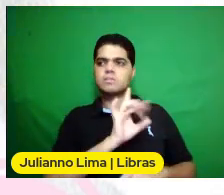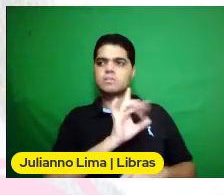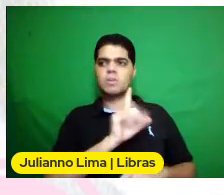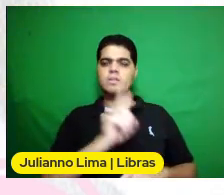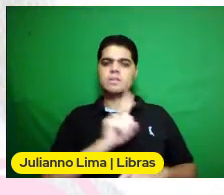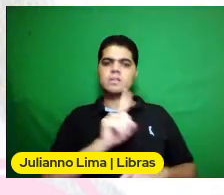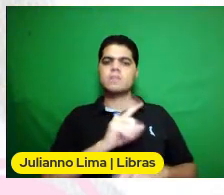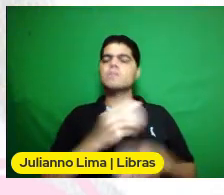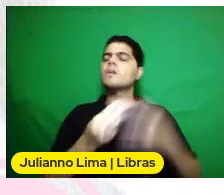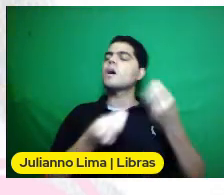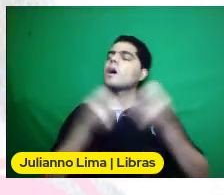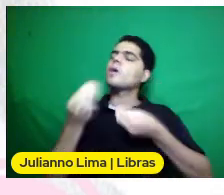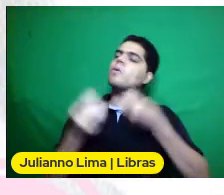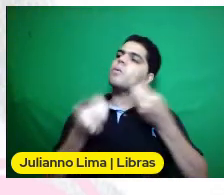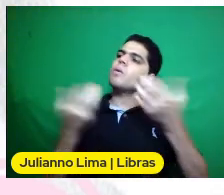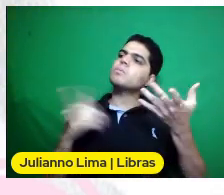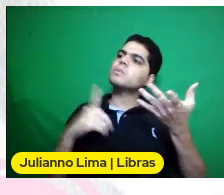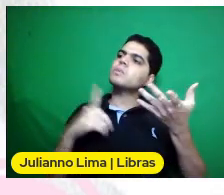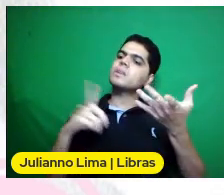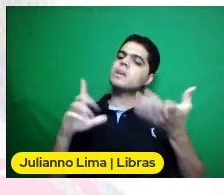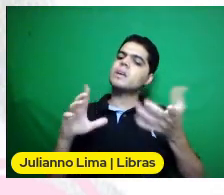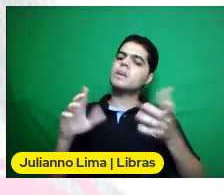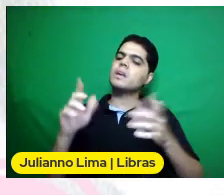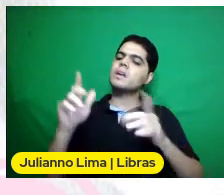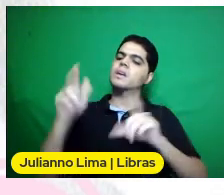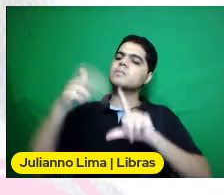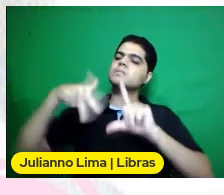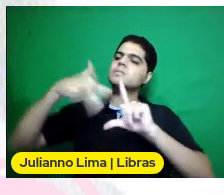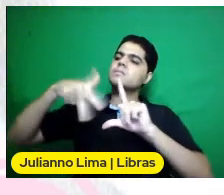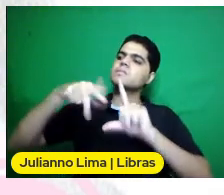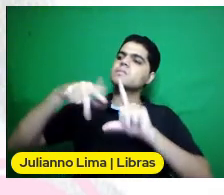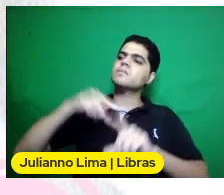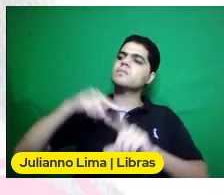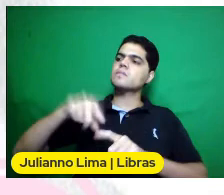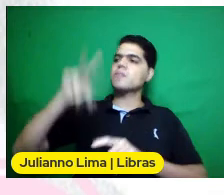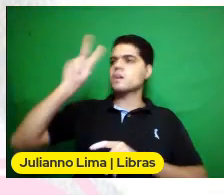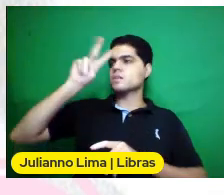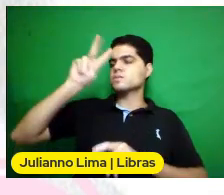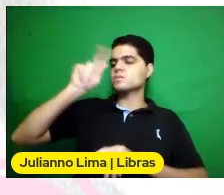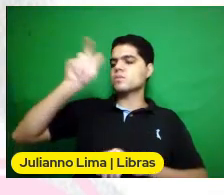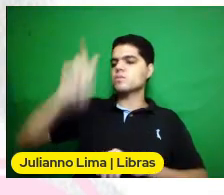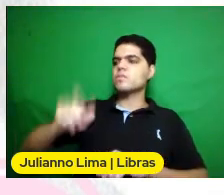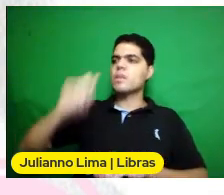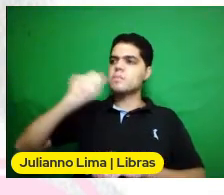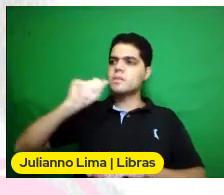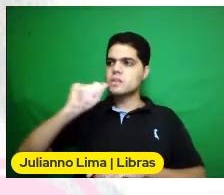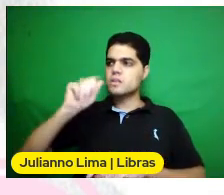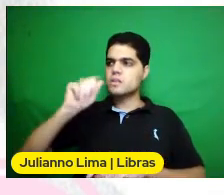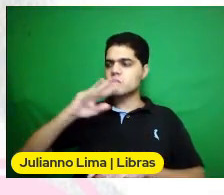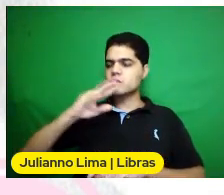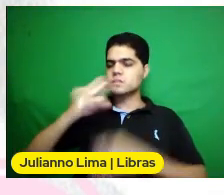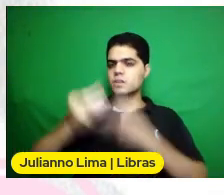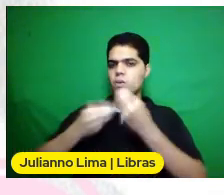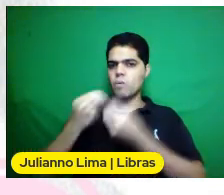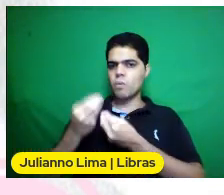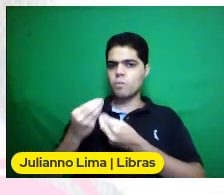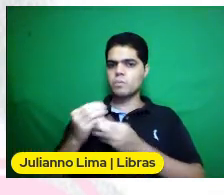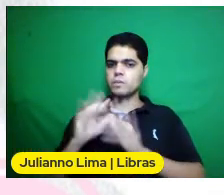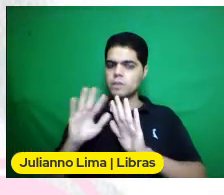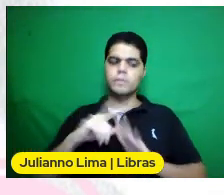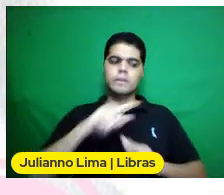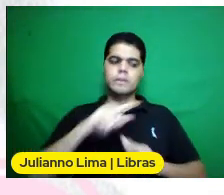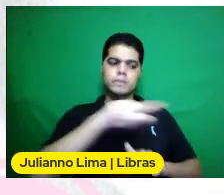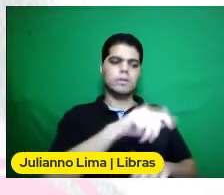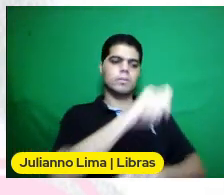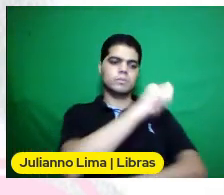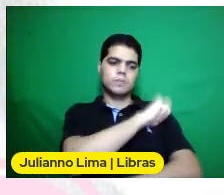que a partir da animação eu posso conhecer a história da Maria Quitéria? Não, o que a gente faz? A gente coloca para os alunos sempre